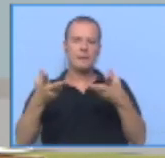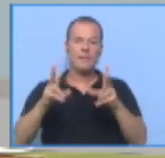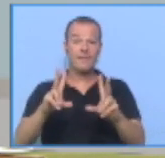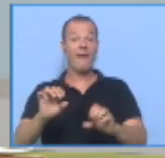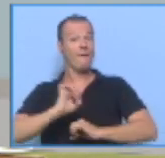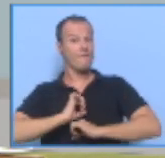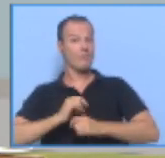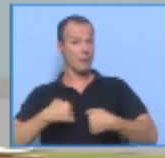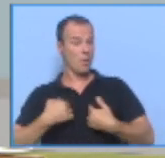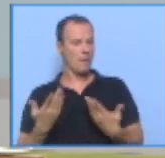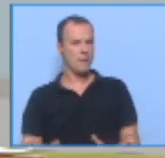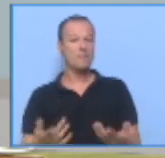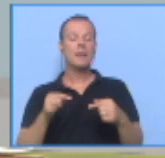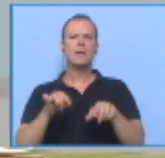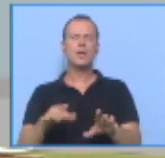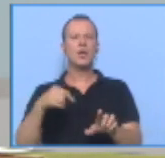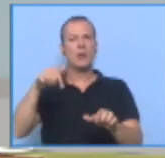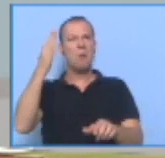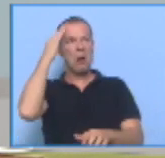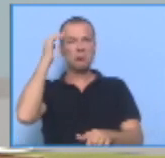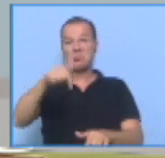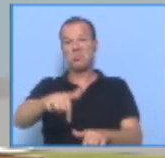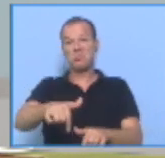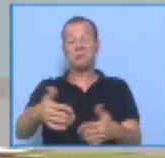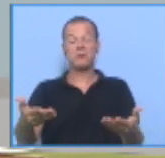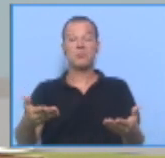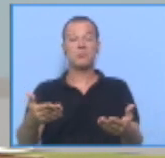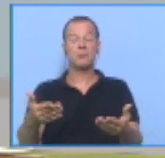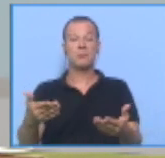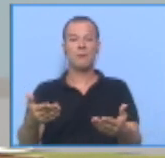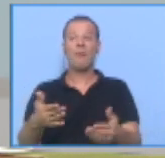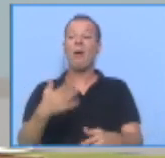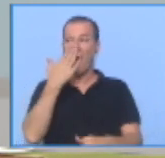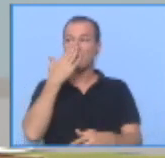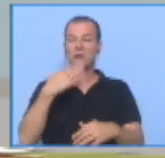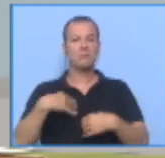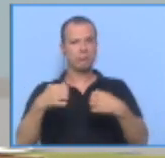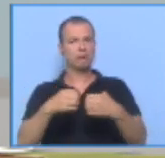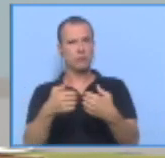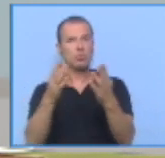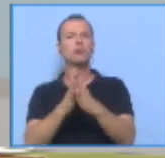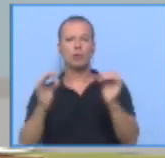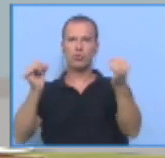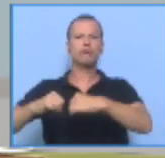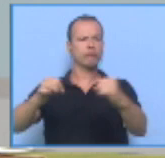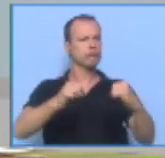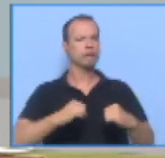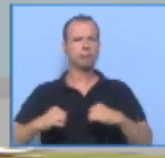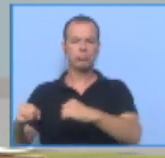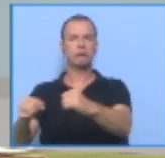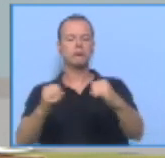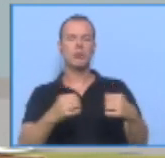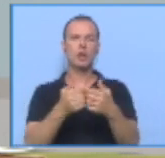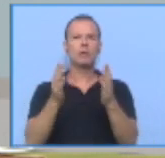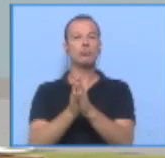desse discurso. Parece-me hoje que vai sendo, enfim, consensual que todo o olhar sobre